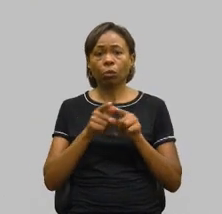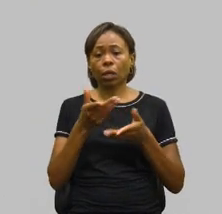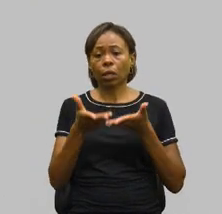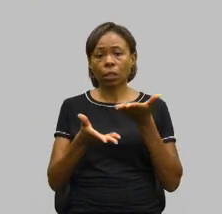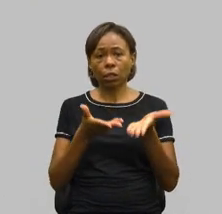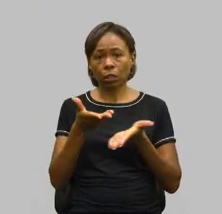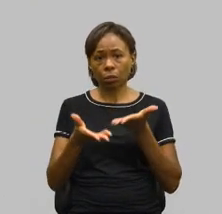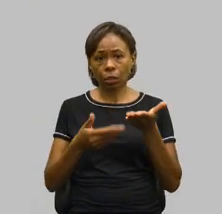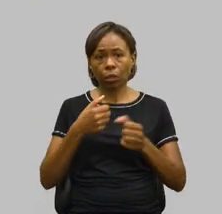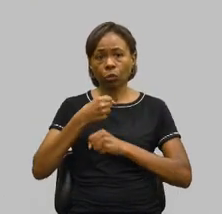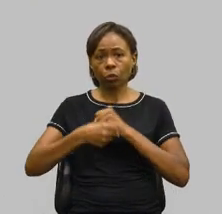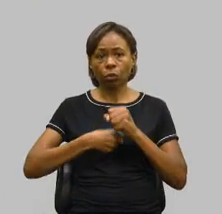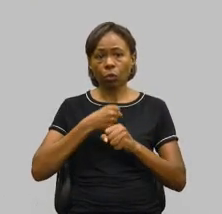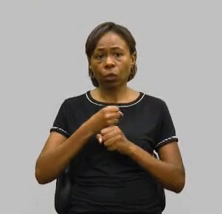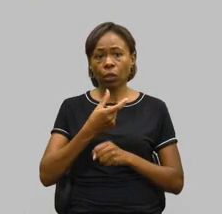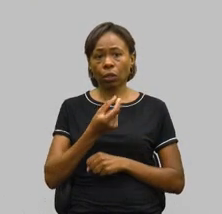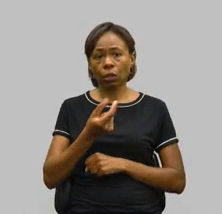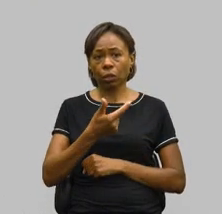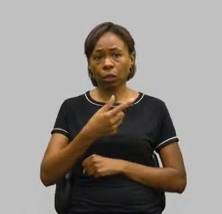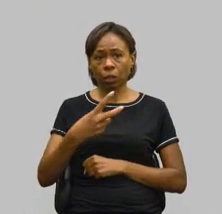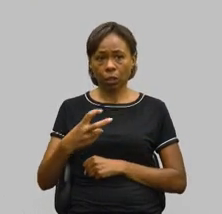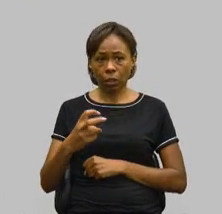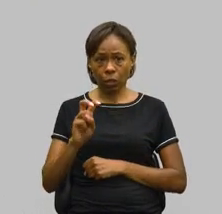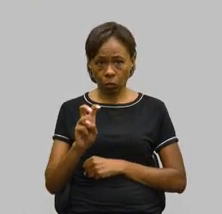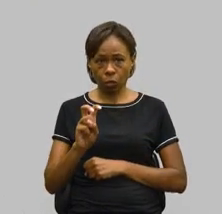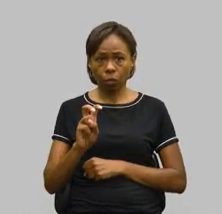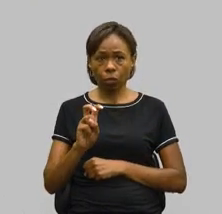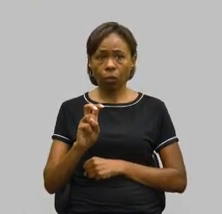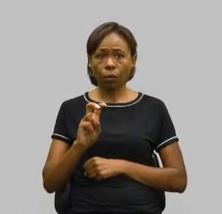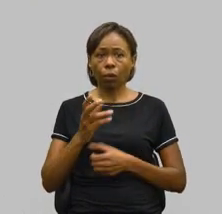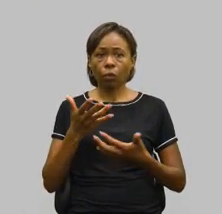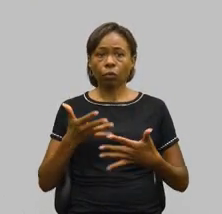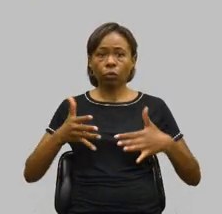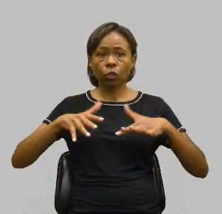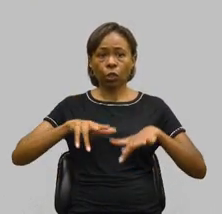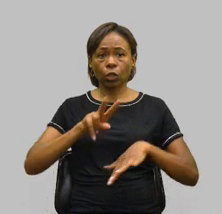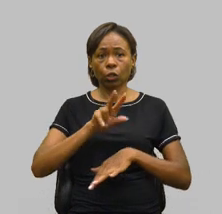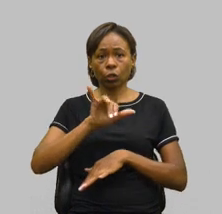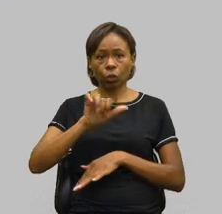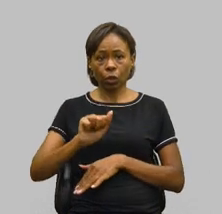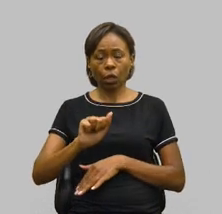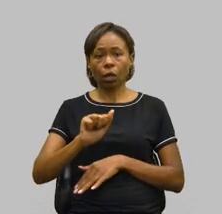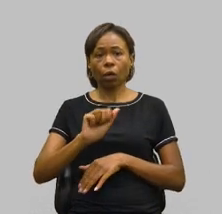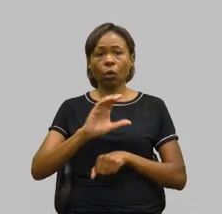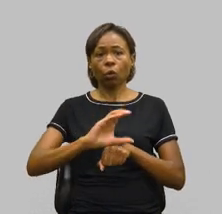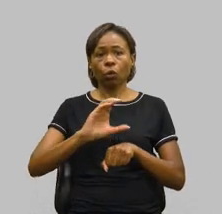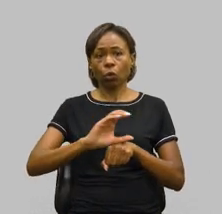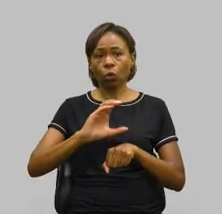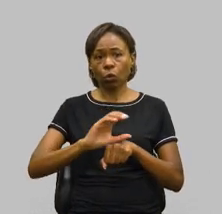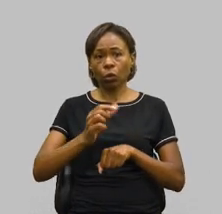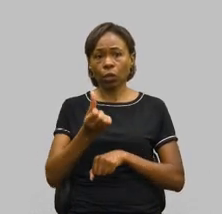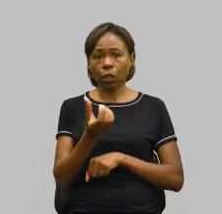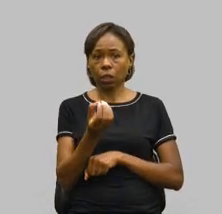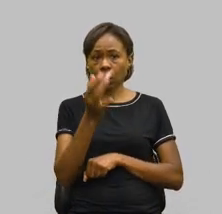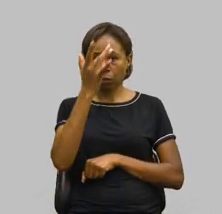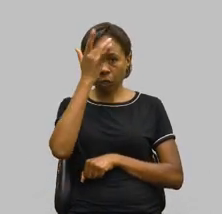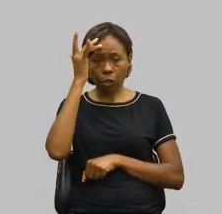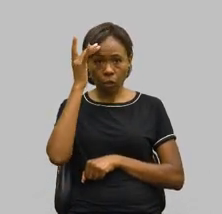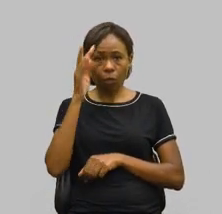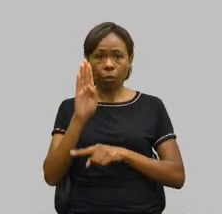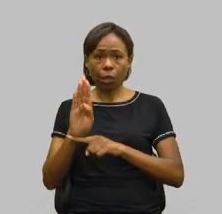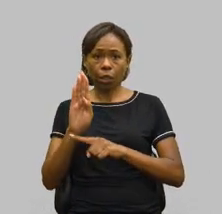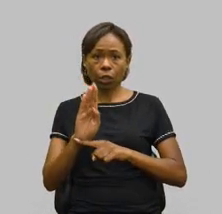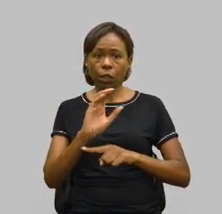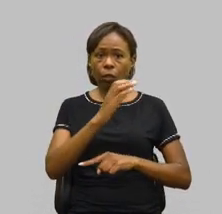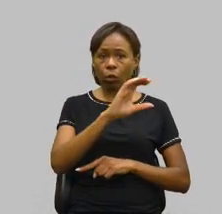do ano de 2025 o vias de inclusão qualificação de 60 pessoas atendidas em Betim Contagem 2023 e